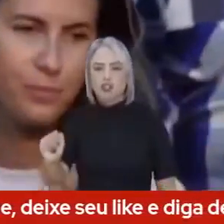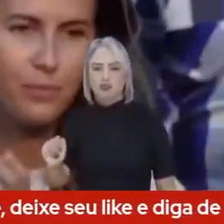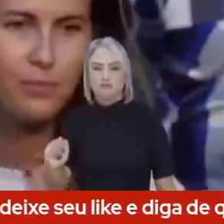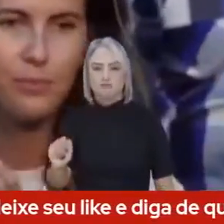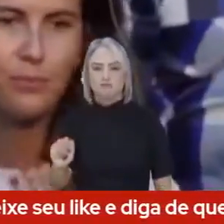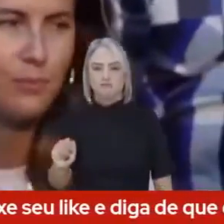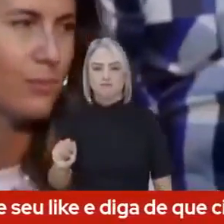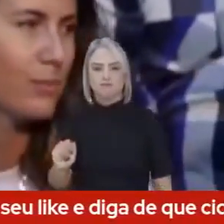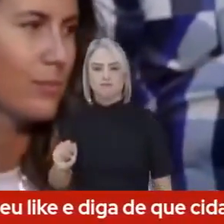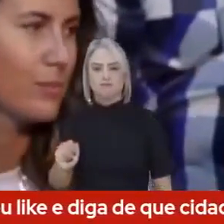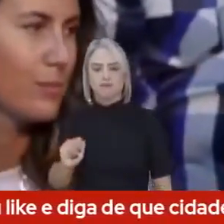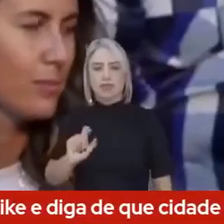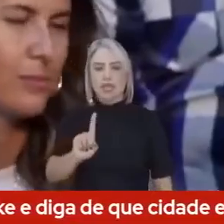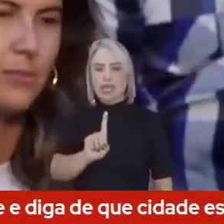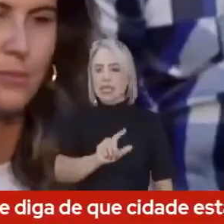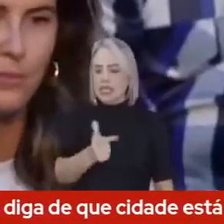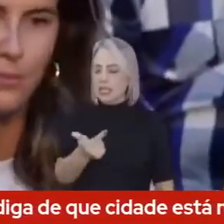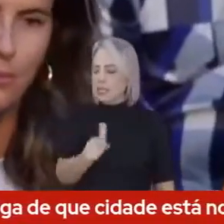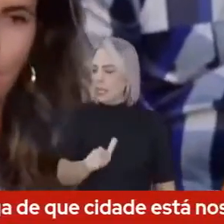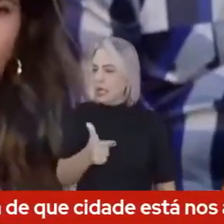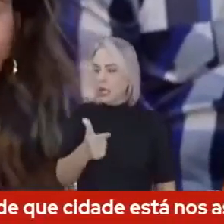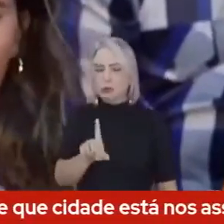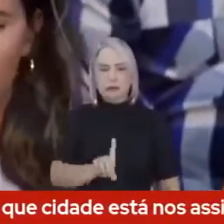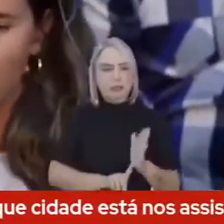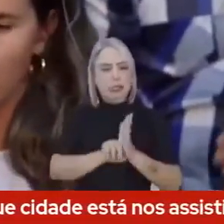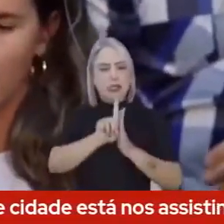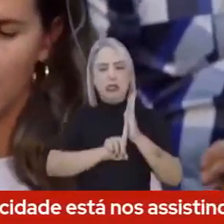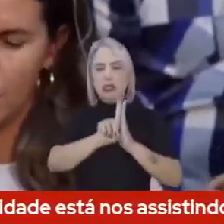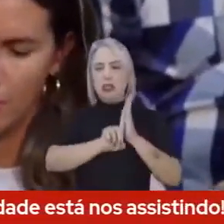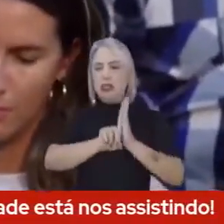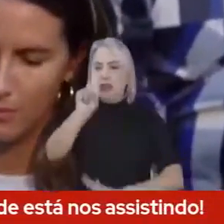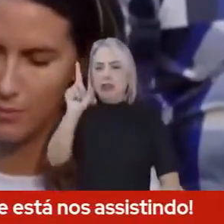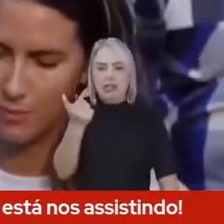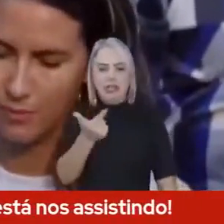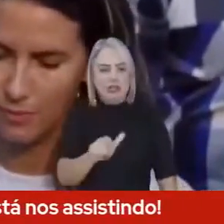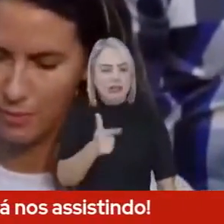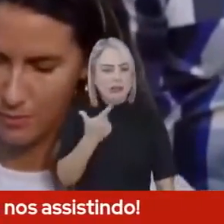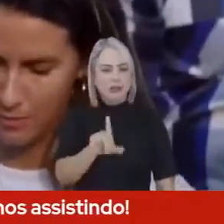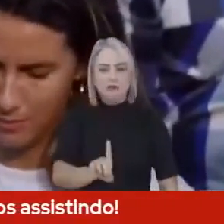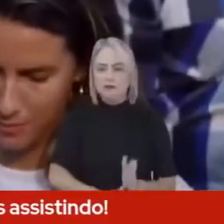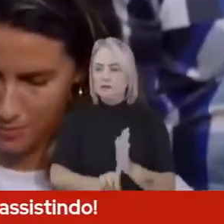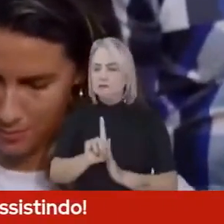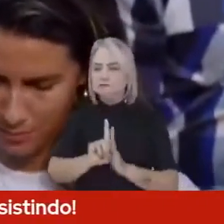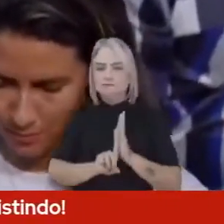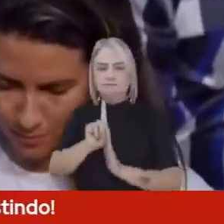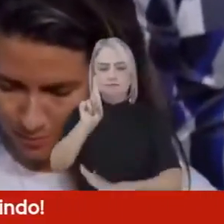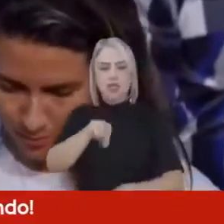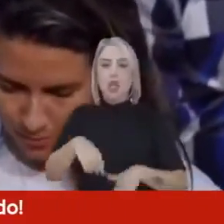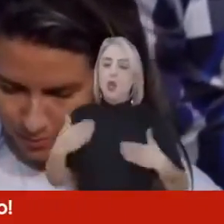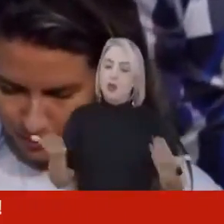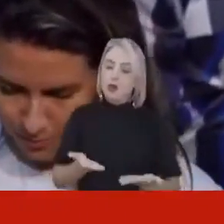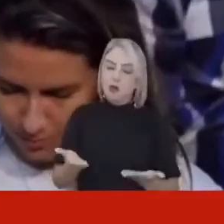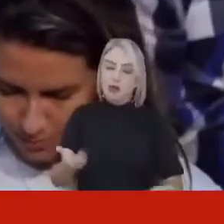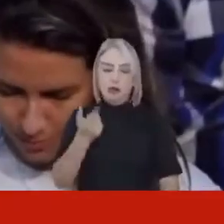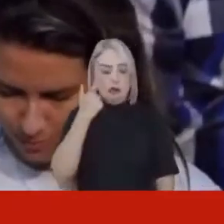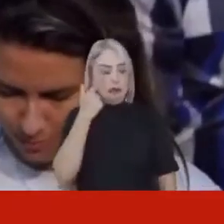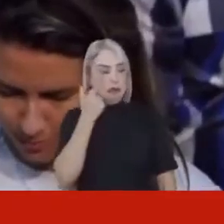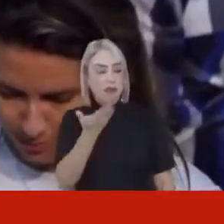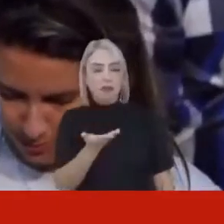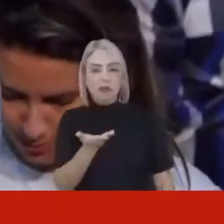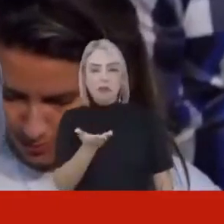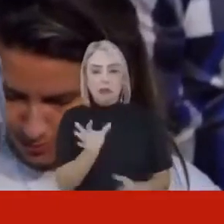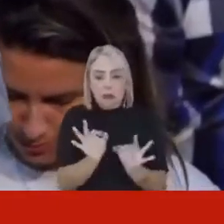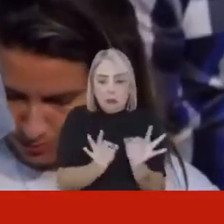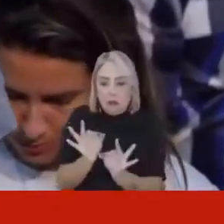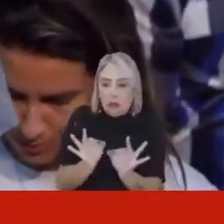E não teve inflação. E não teve inflação. Hoje a gente vê um ajuste fiscal